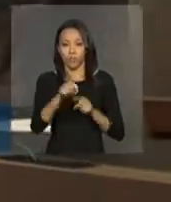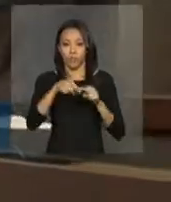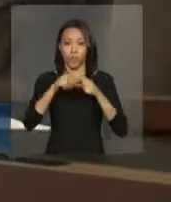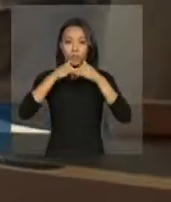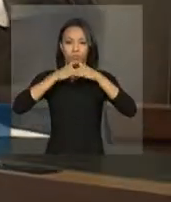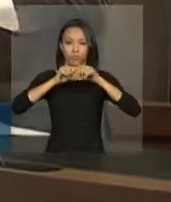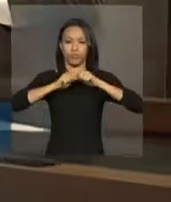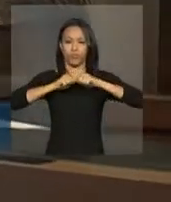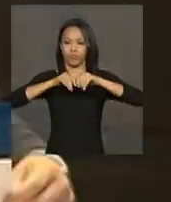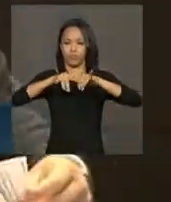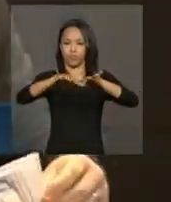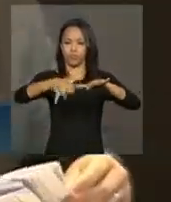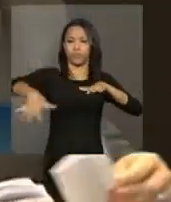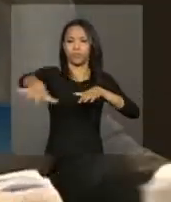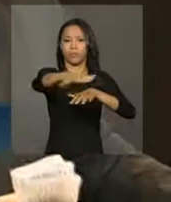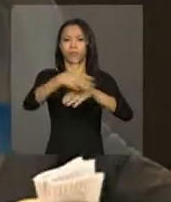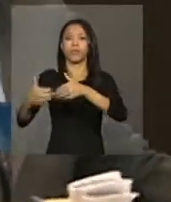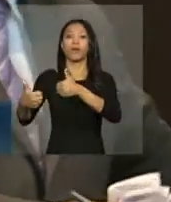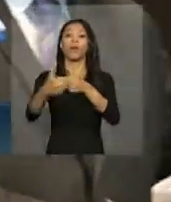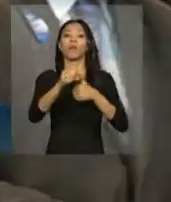energia na região